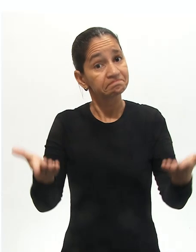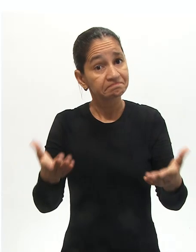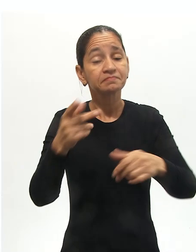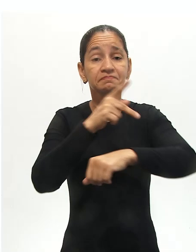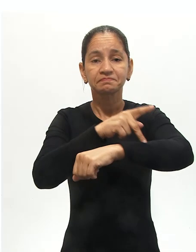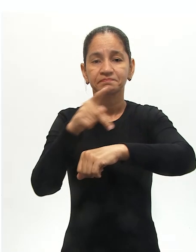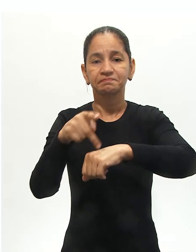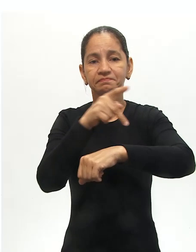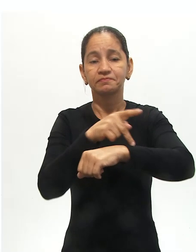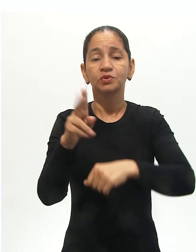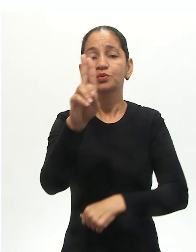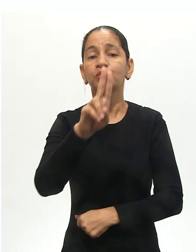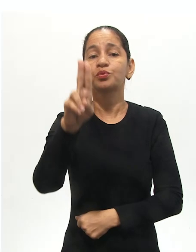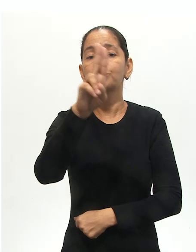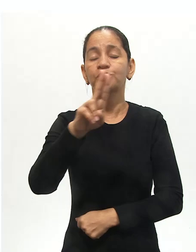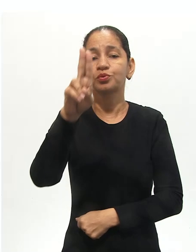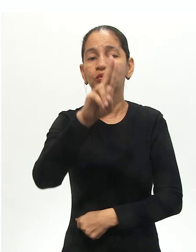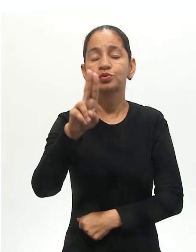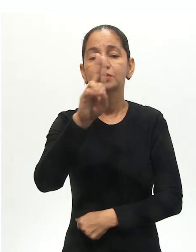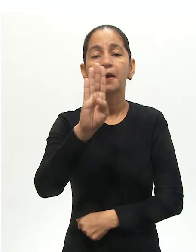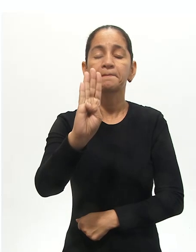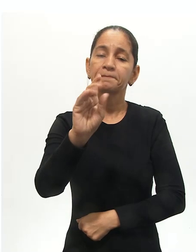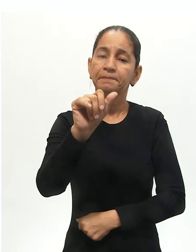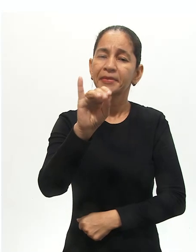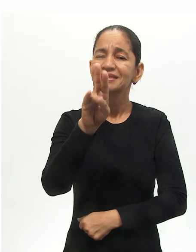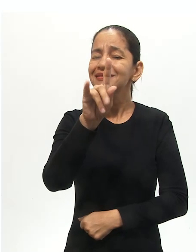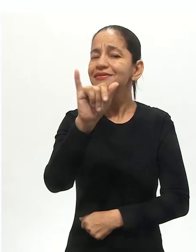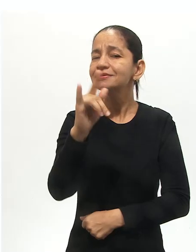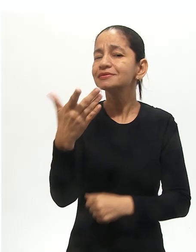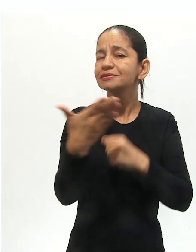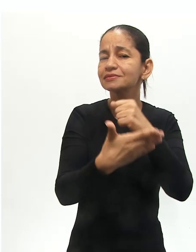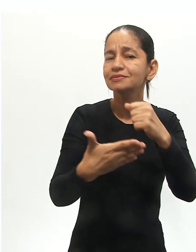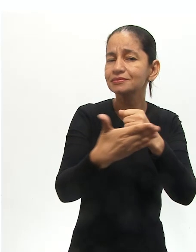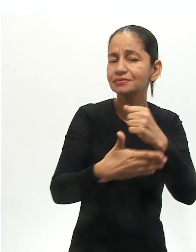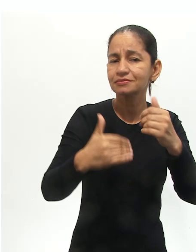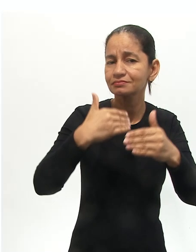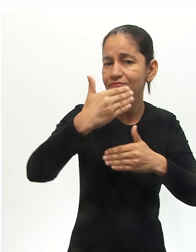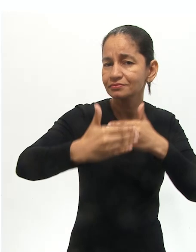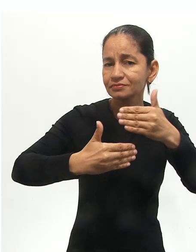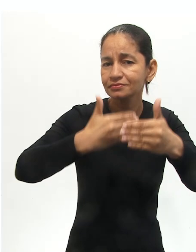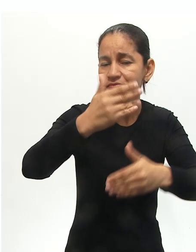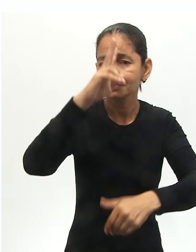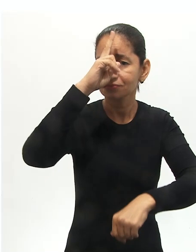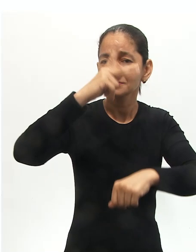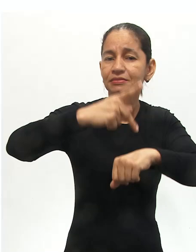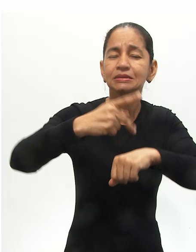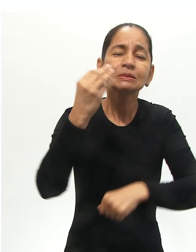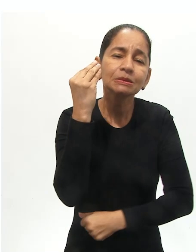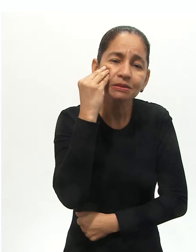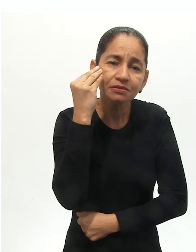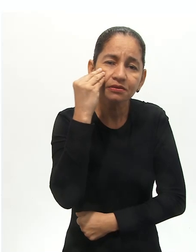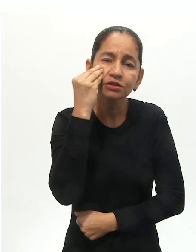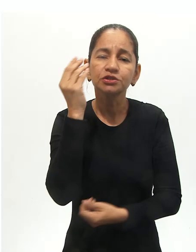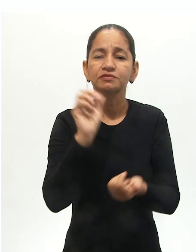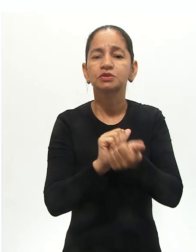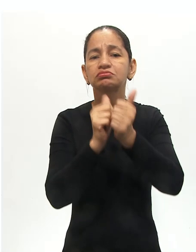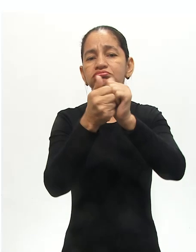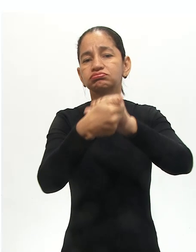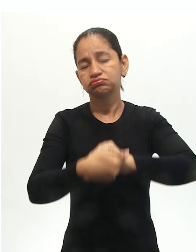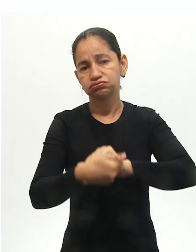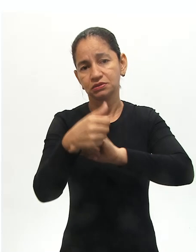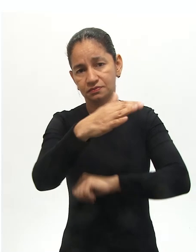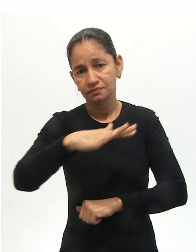uma pedagogia basílica a partir do Nóbrega, numa tentativa de